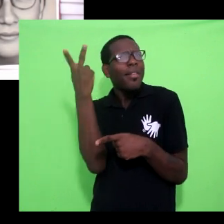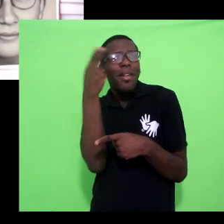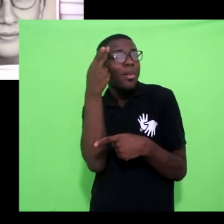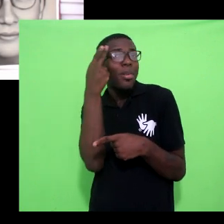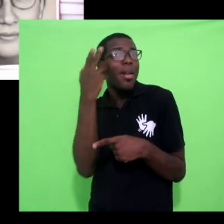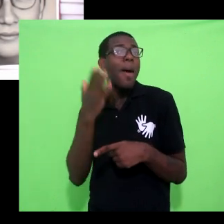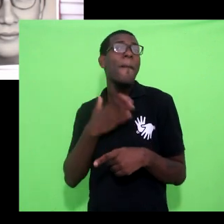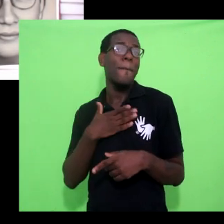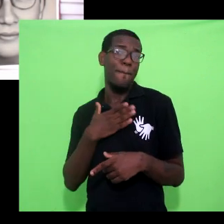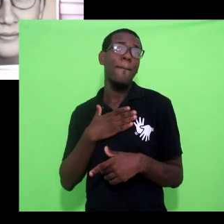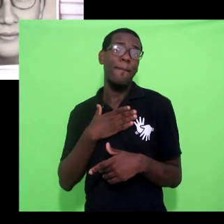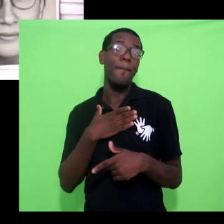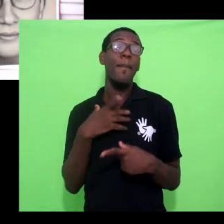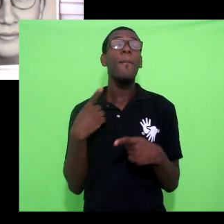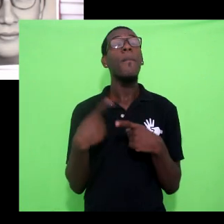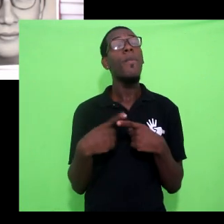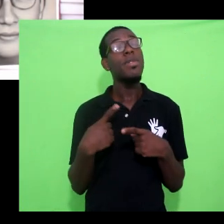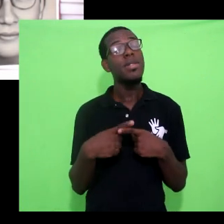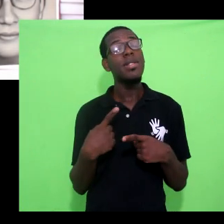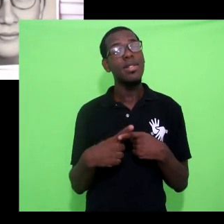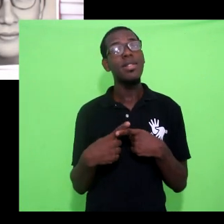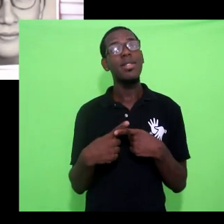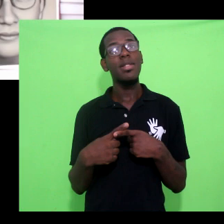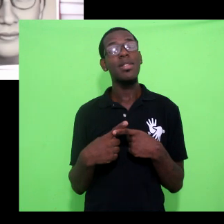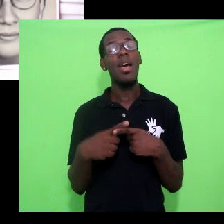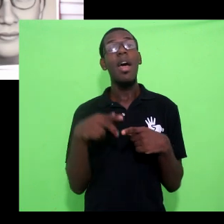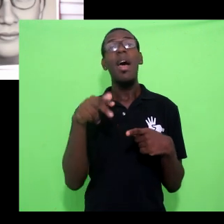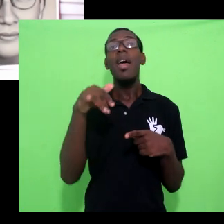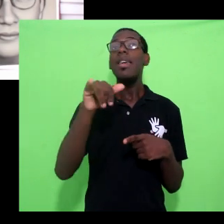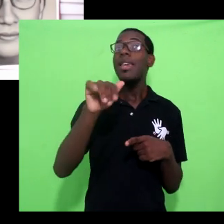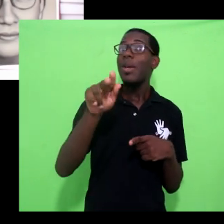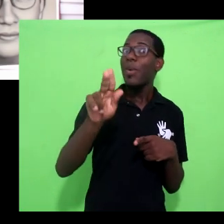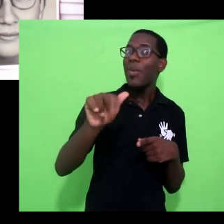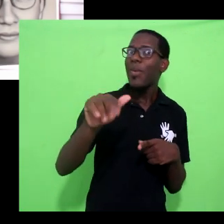sobre a história da Baixada Fluminense, até porque, na minha